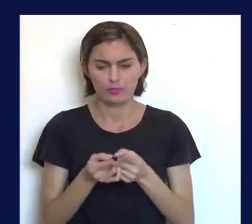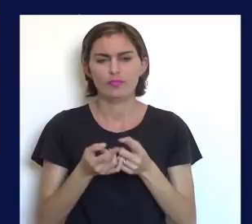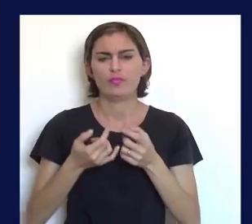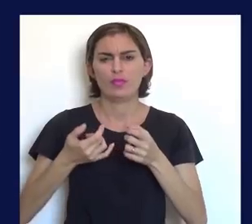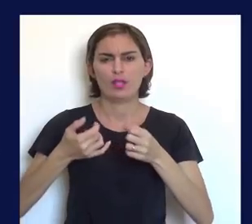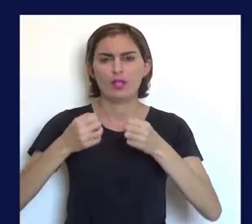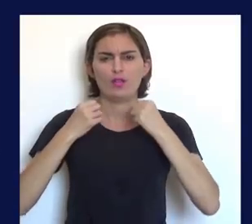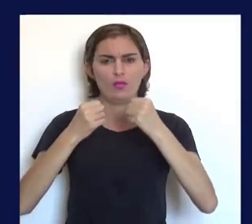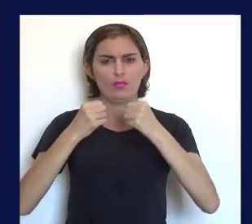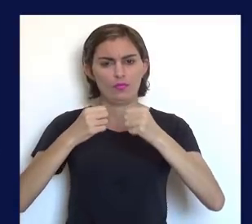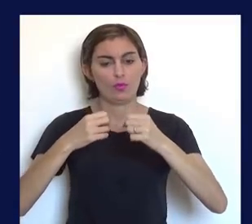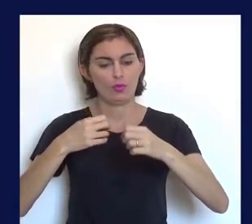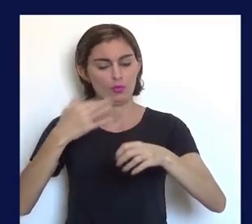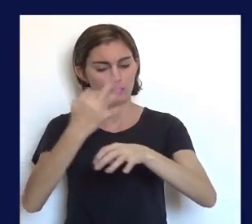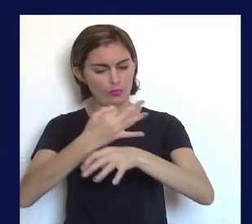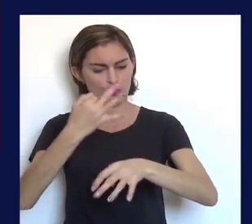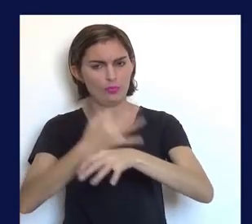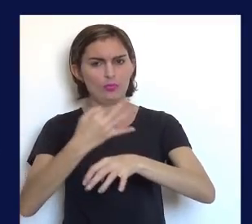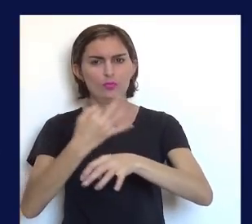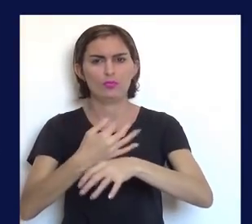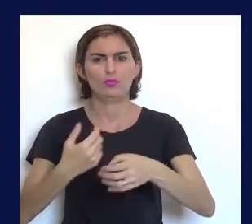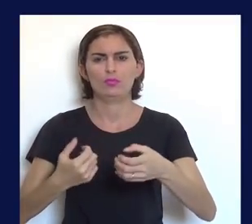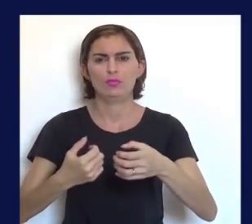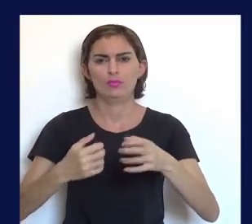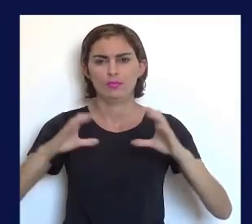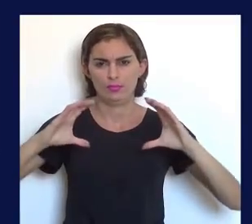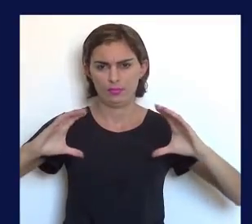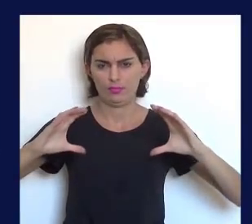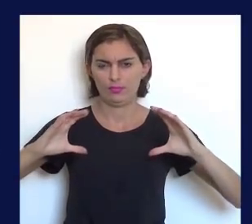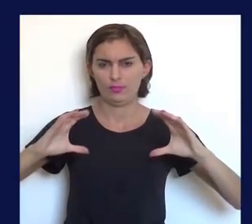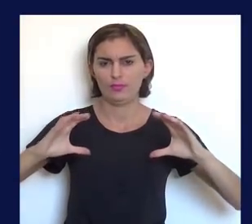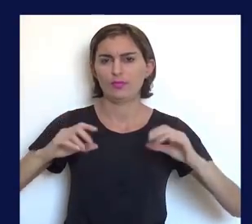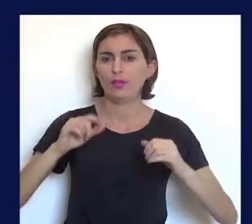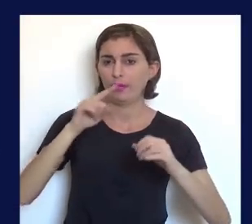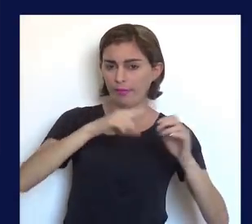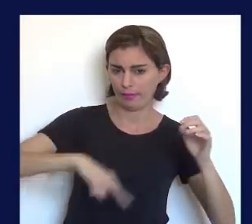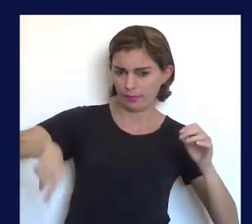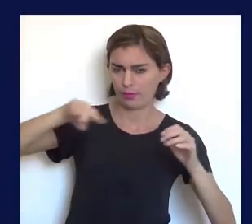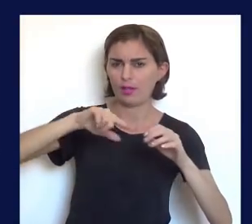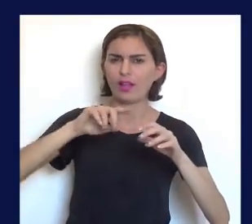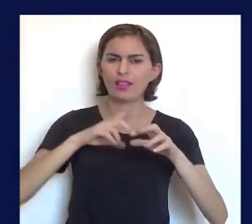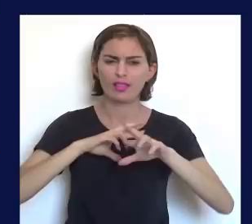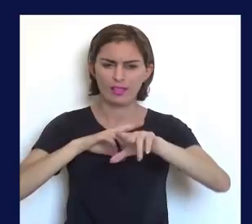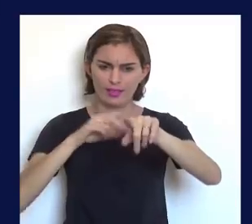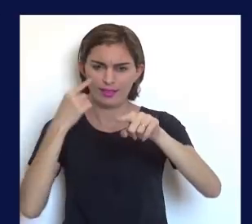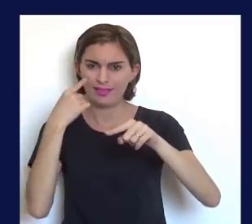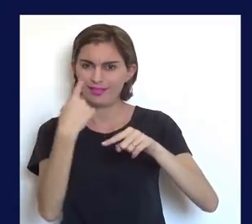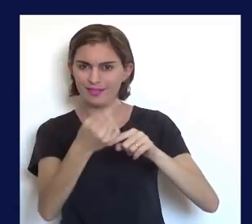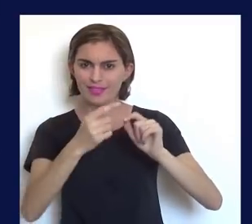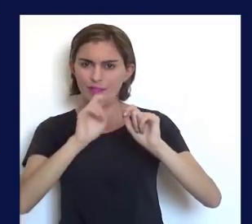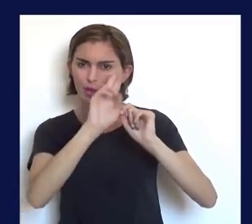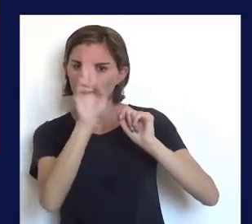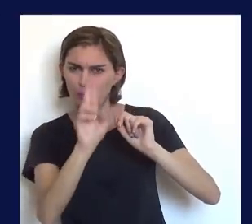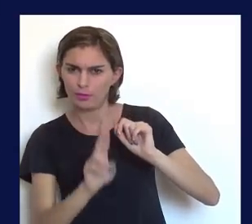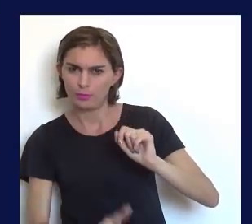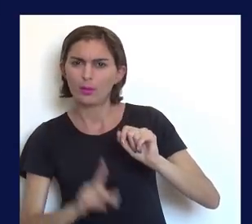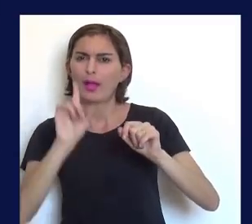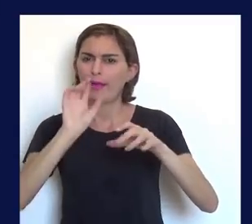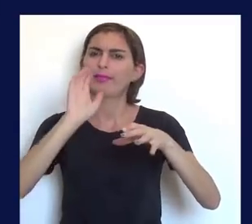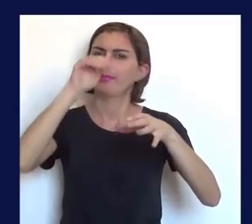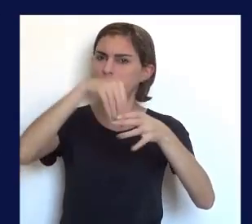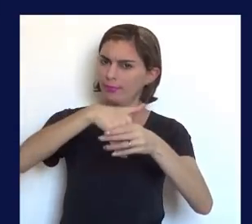do ombro e da base de resfriamento da rodagem. Esses são os componentes